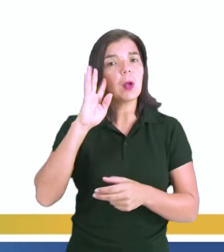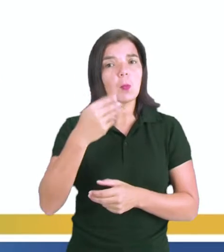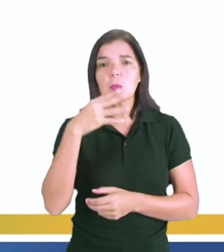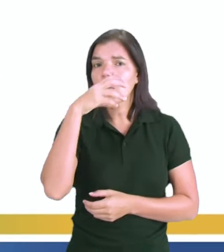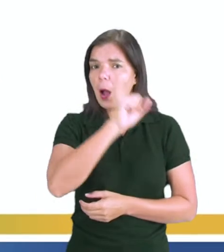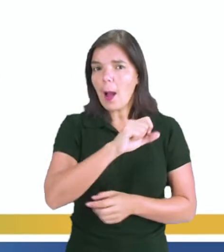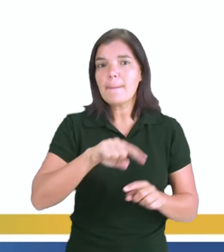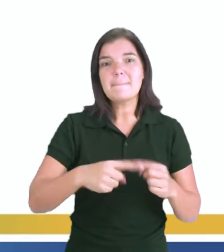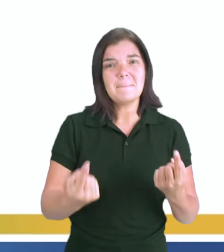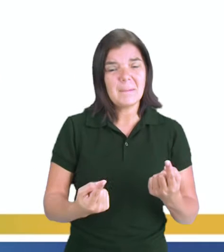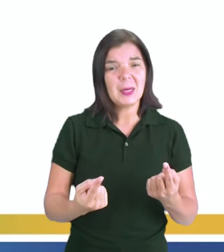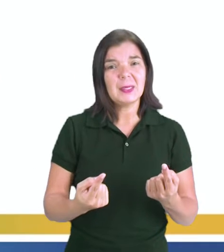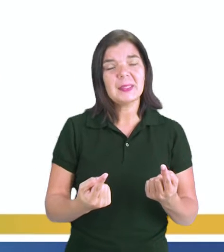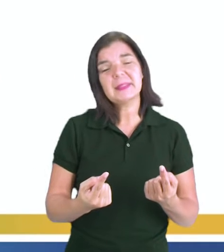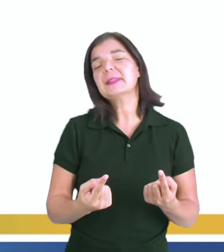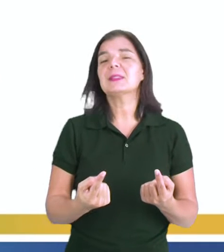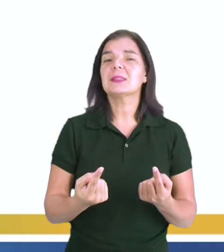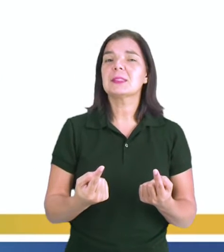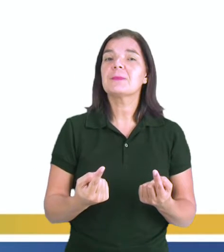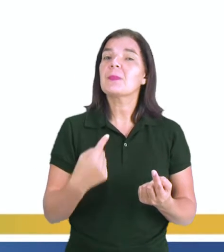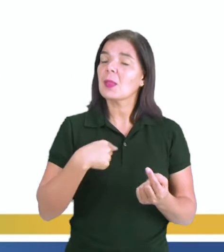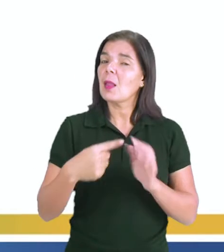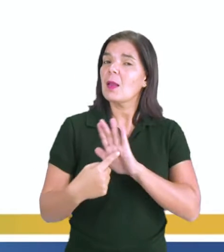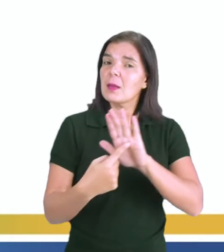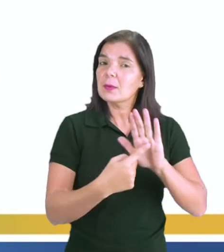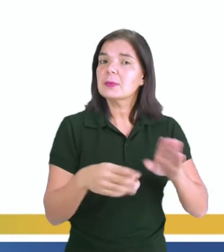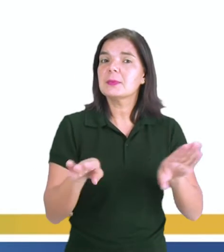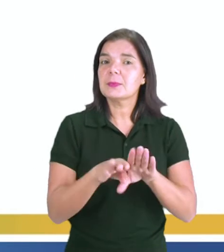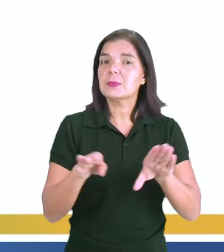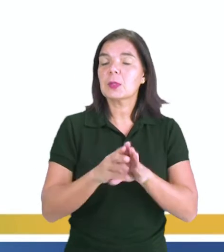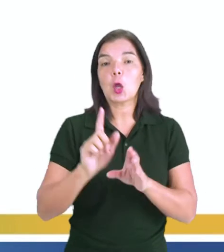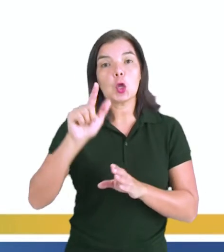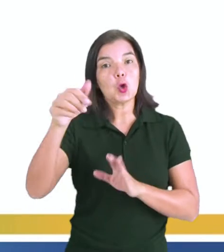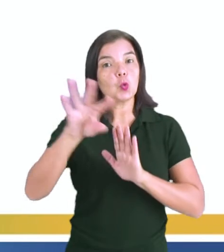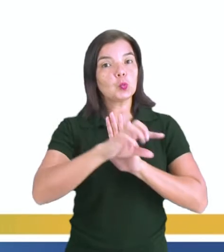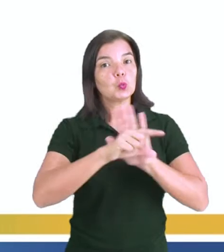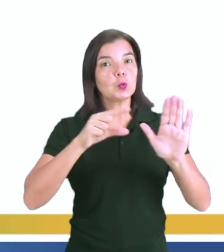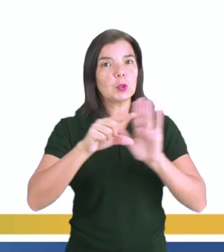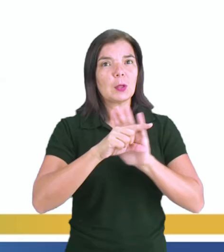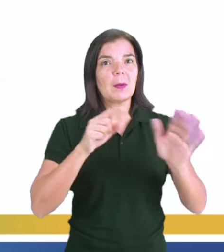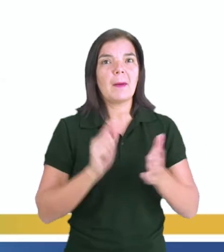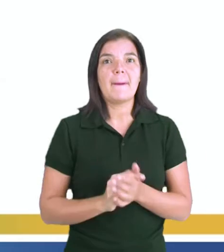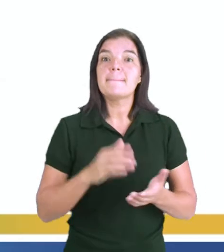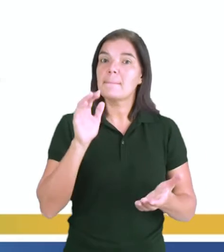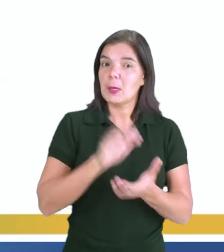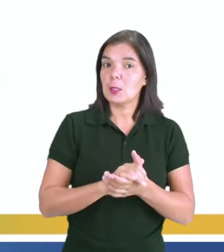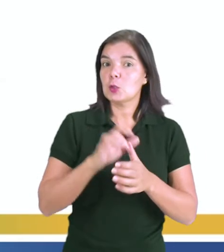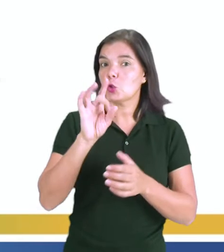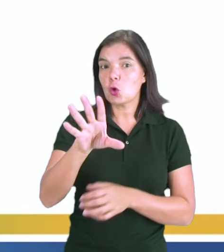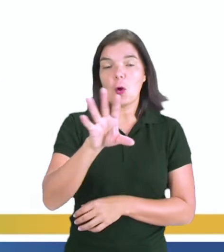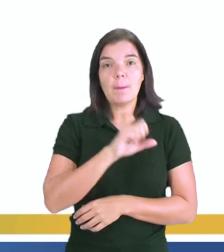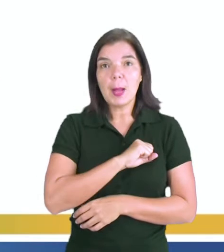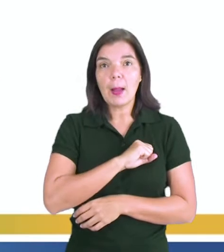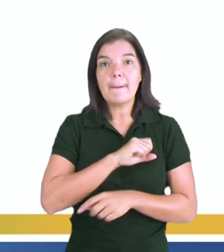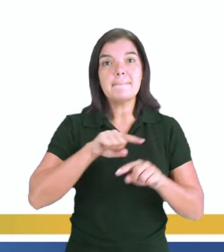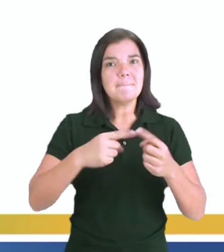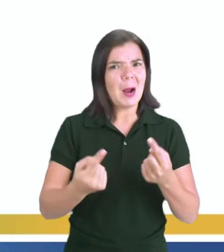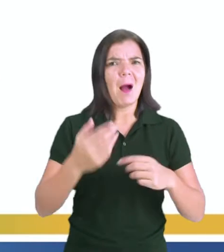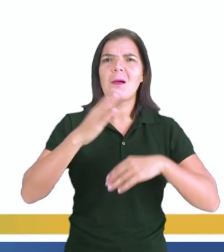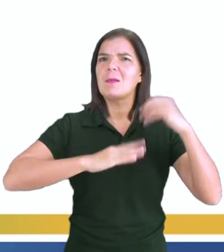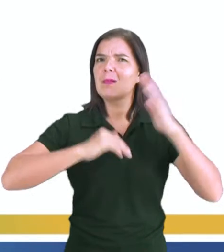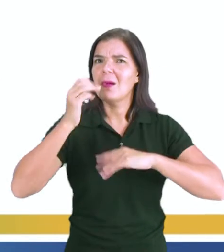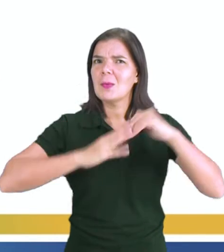resolvem rápido. Esse posicionamento é evidenciado também em outro trecho. Para casar, basta amar, mas